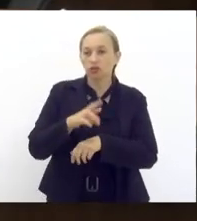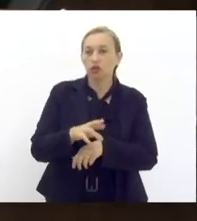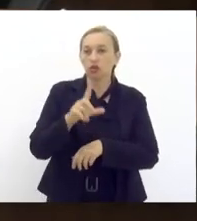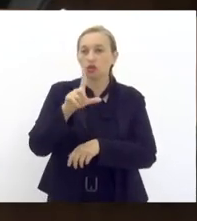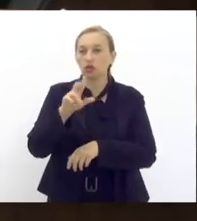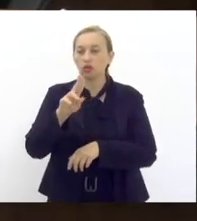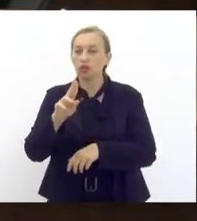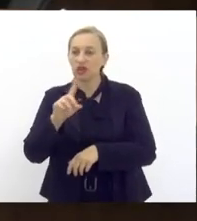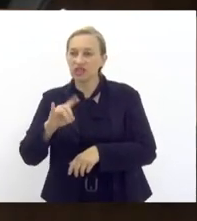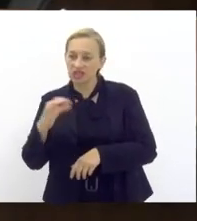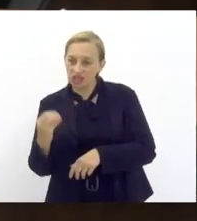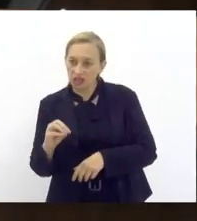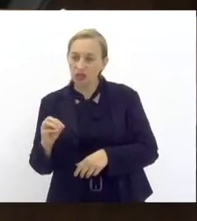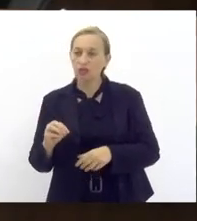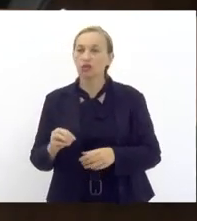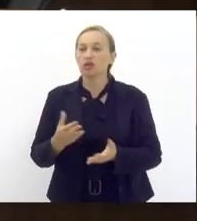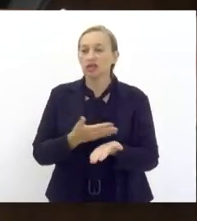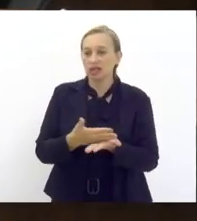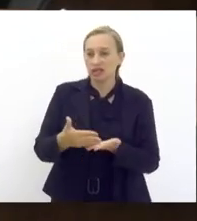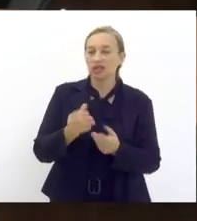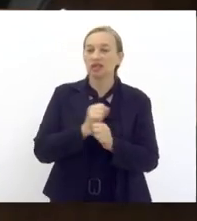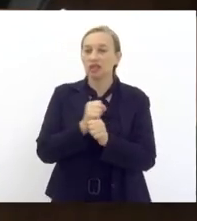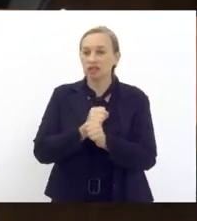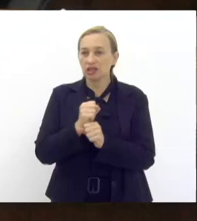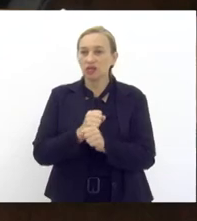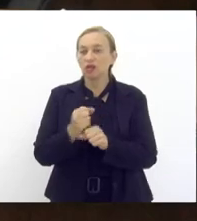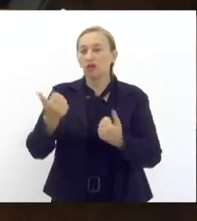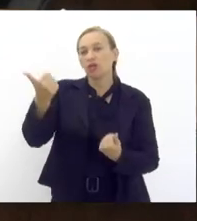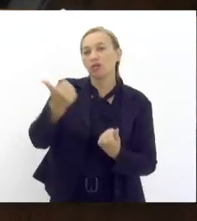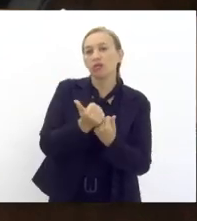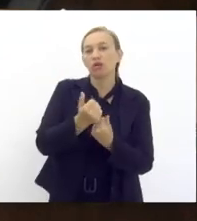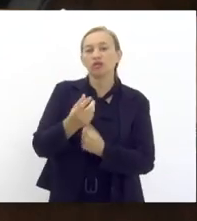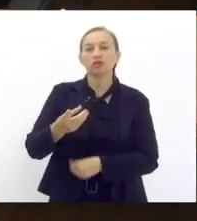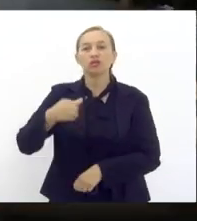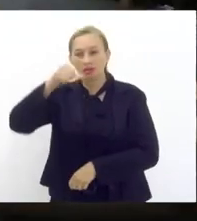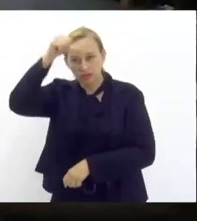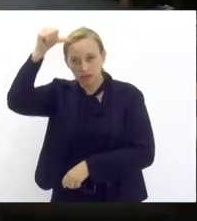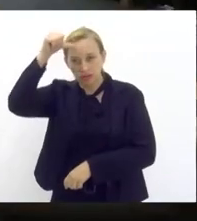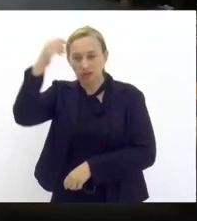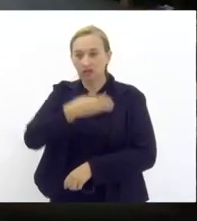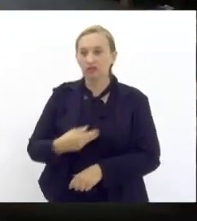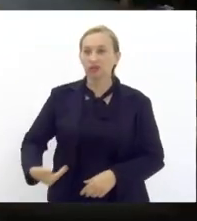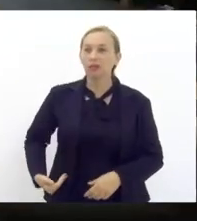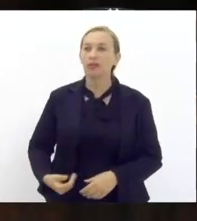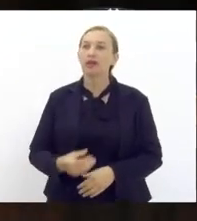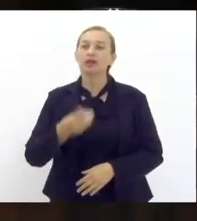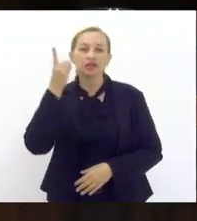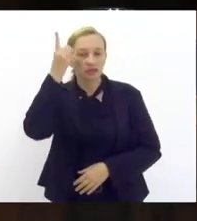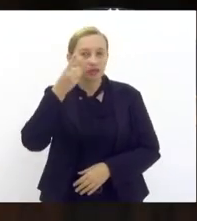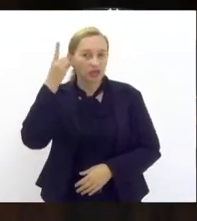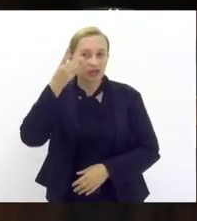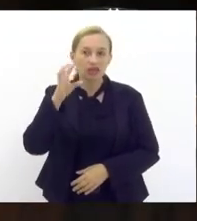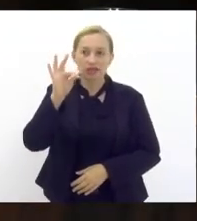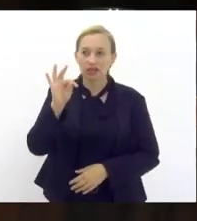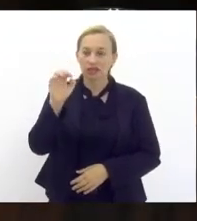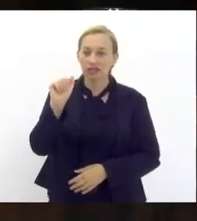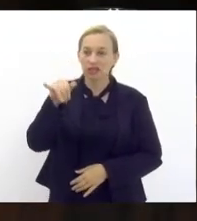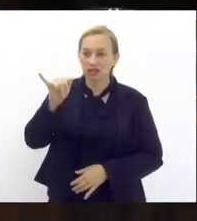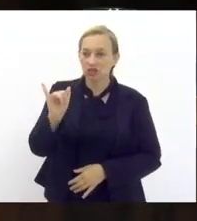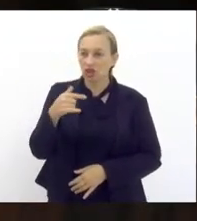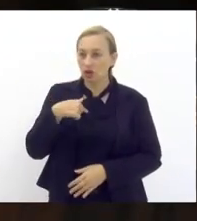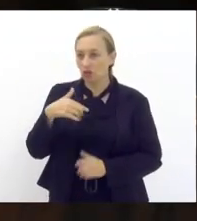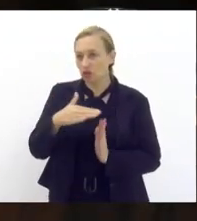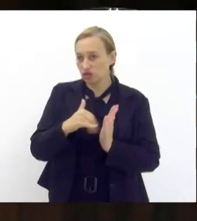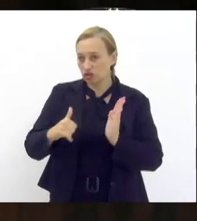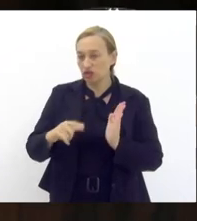ser implantado a partir desse ano com o apoio do governador Cláudio Castro. Obrigado, presidente. Deputado Tandi, eu vou retirar,